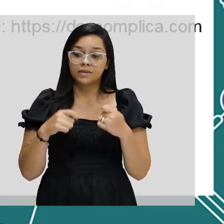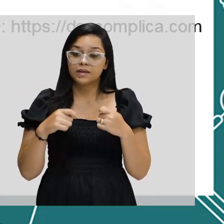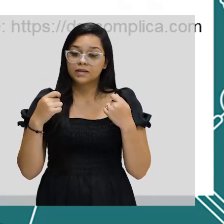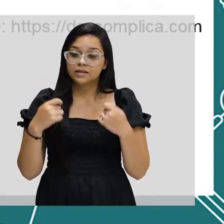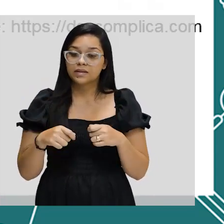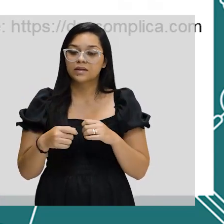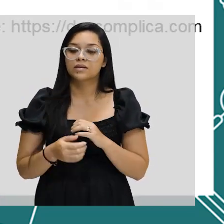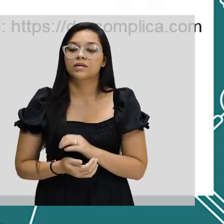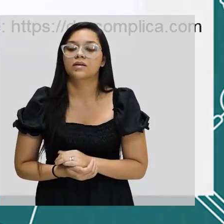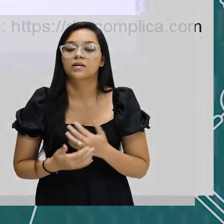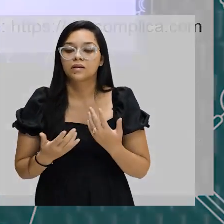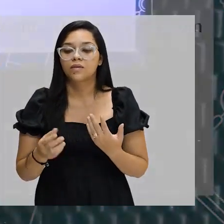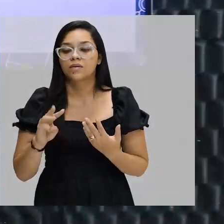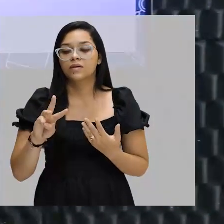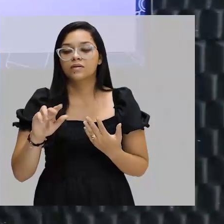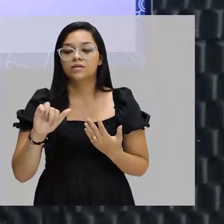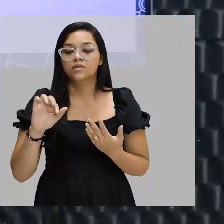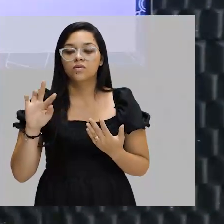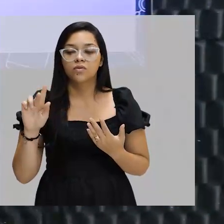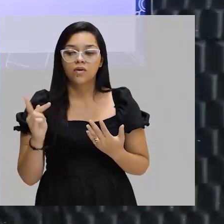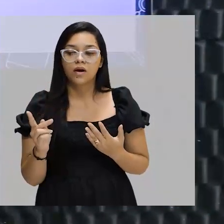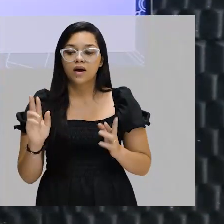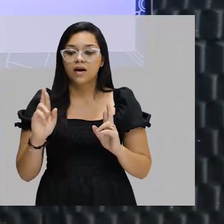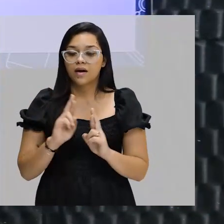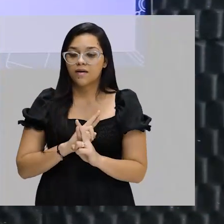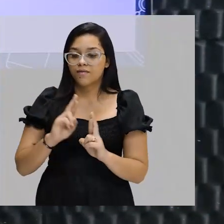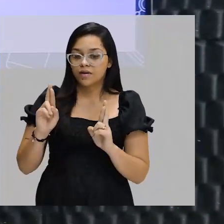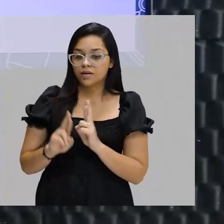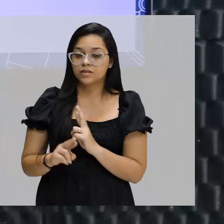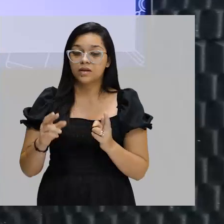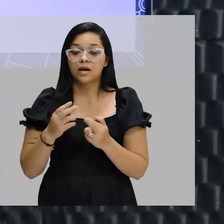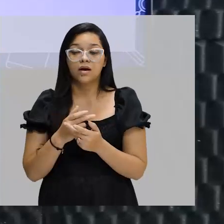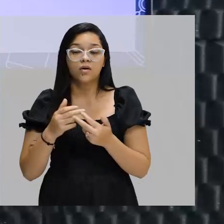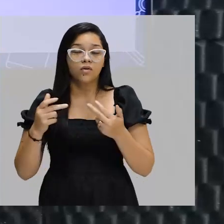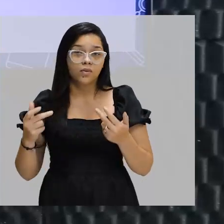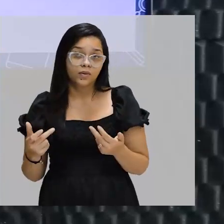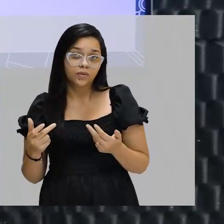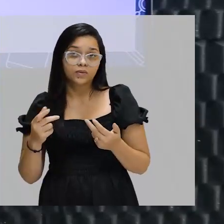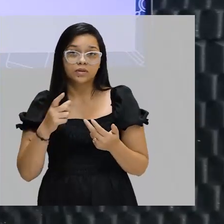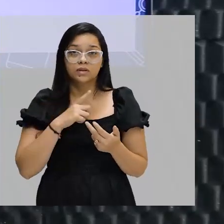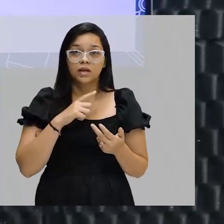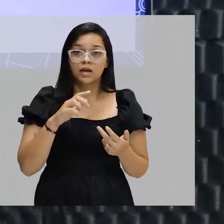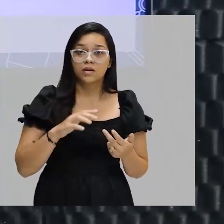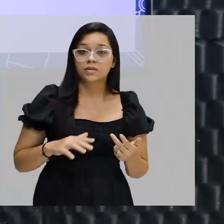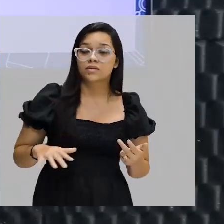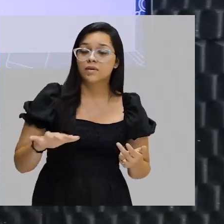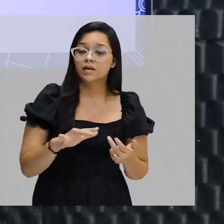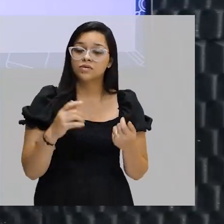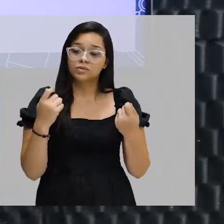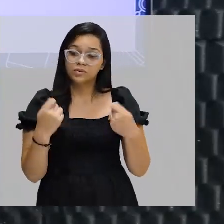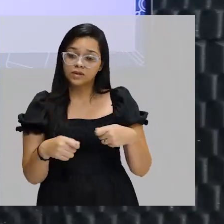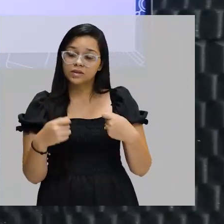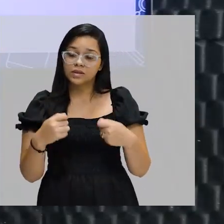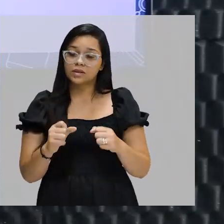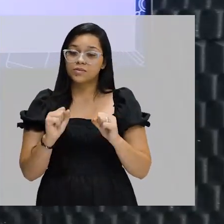precisa. Então, esse what está fazendo referência a alguma coisa. No caso, o espaço